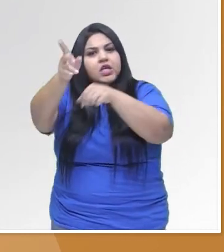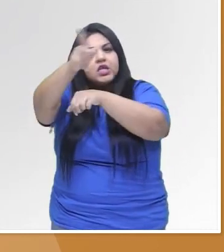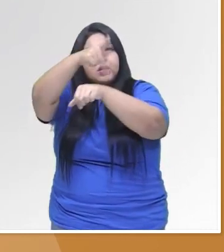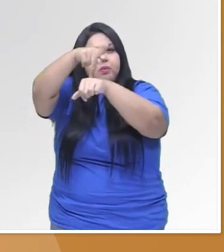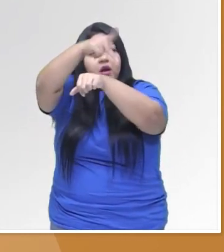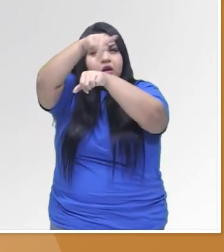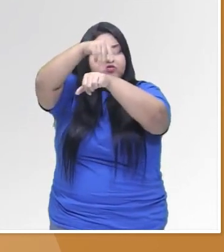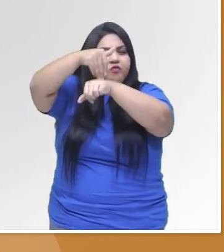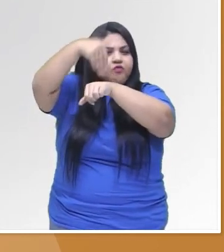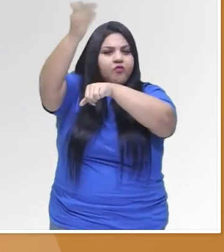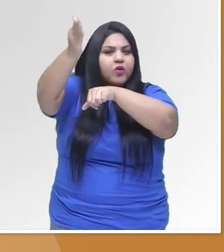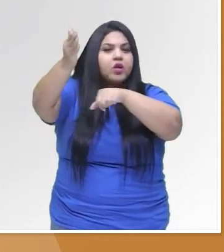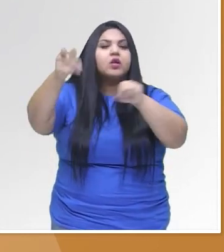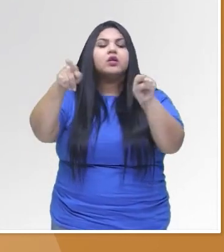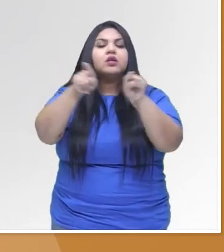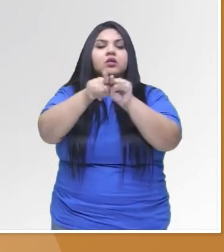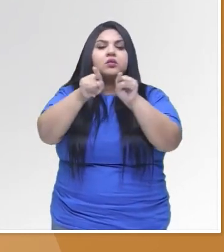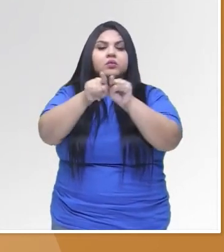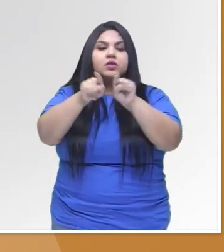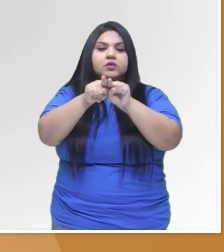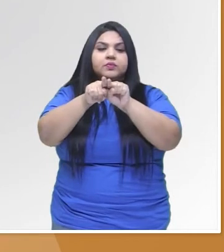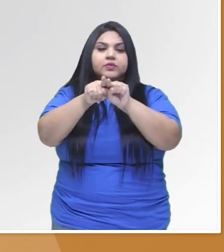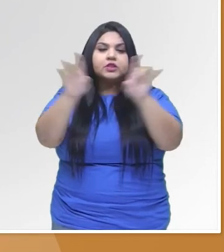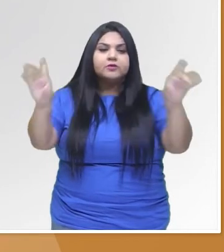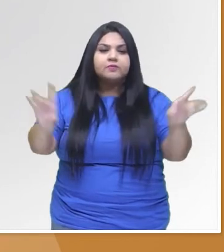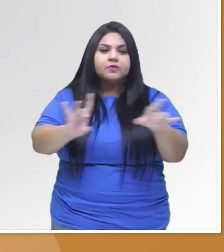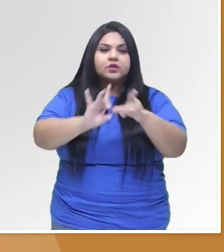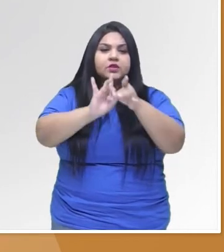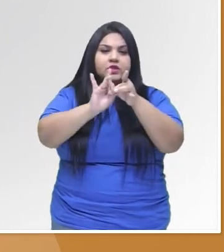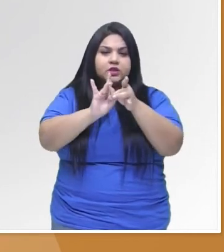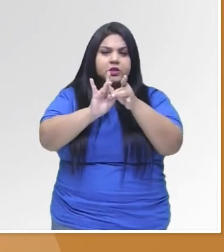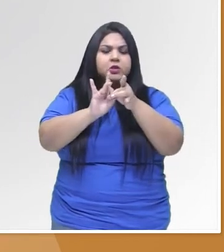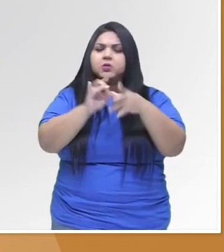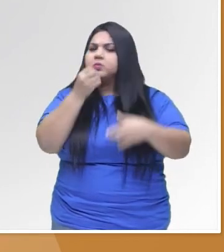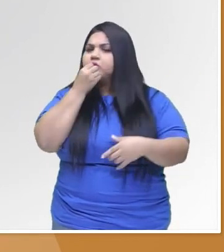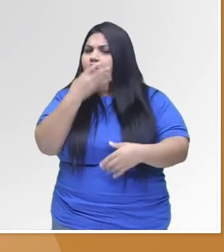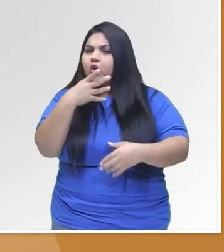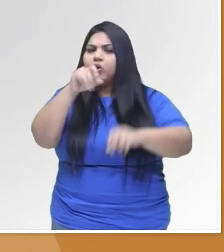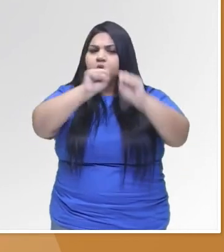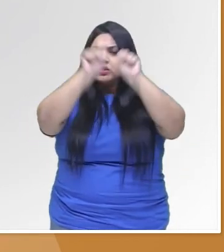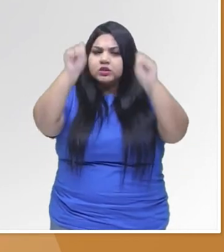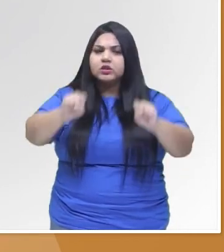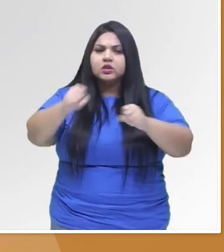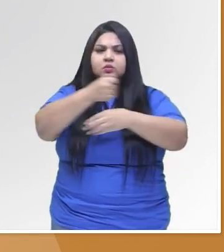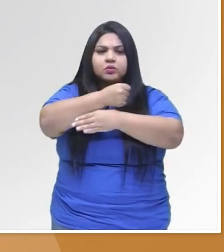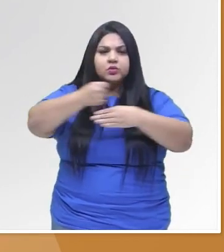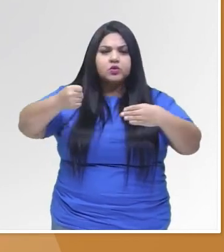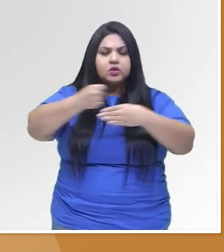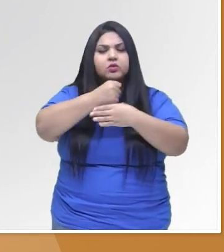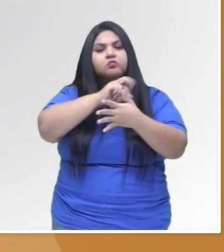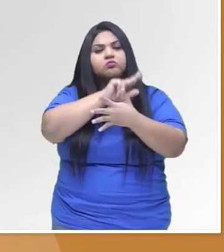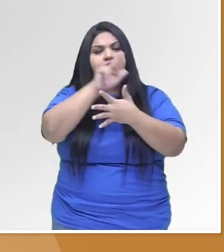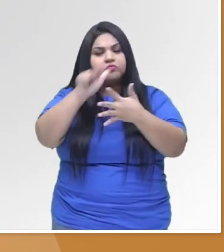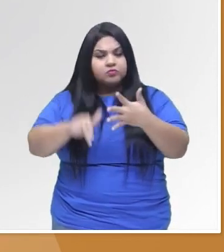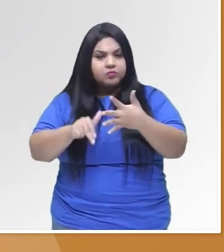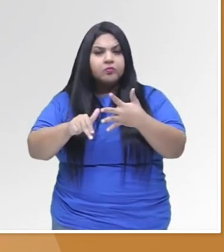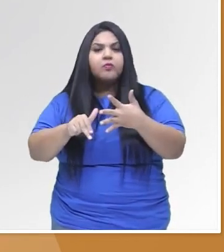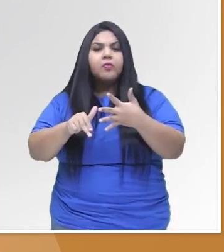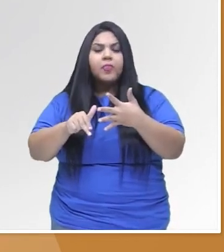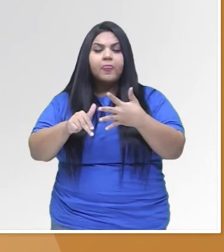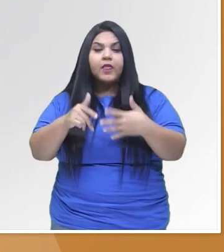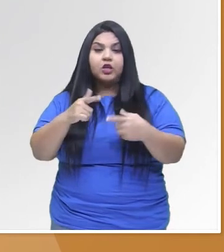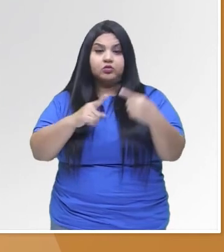que essa integração às malhas permite um eficiente sistema de transporte multimodal. Eu tenho